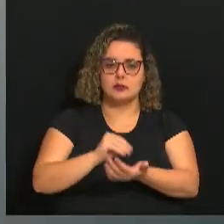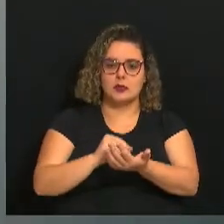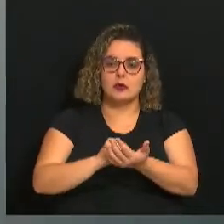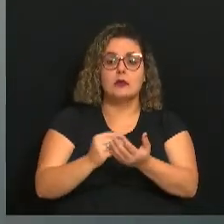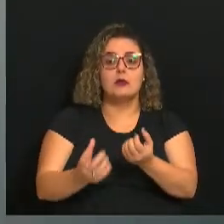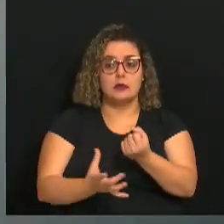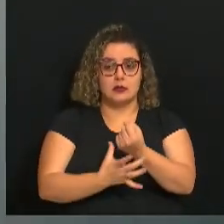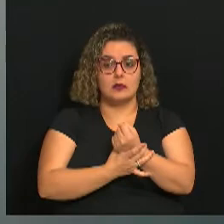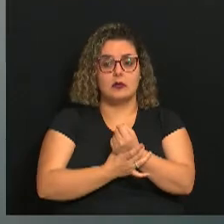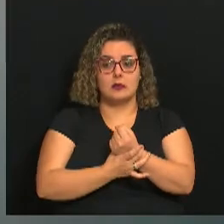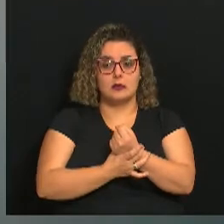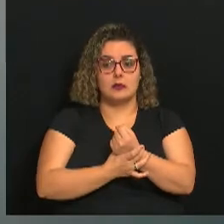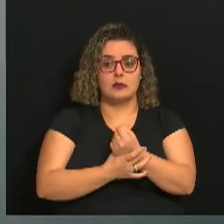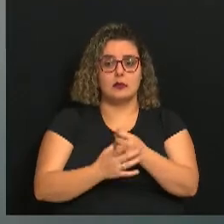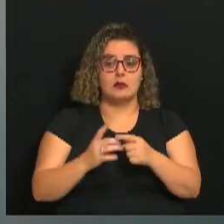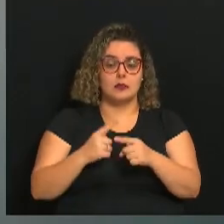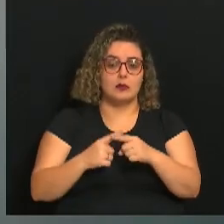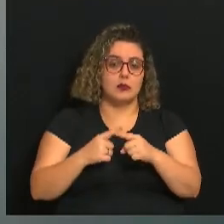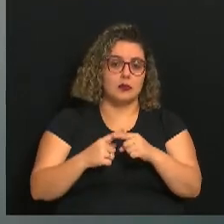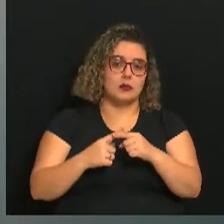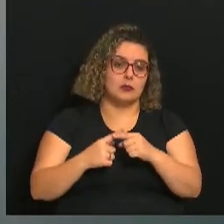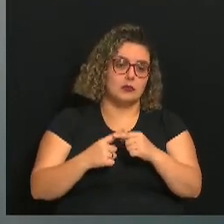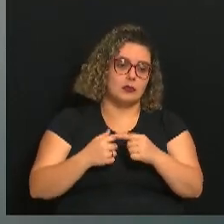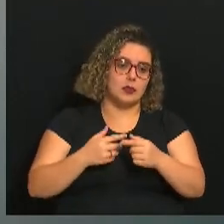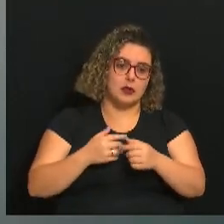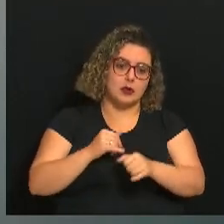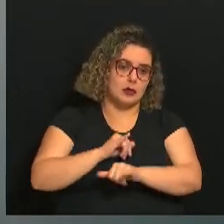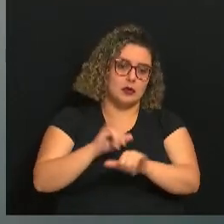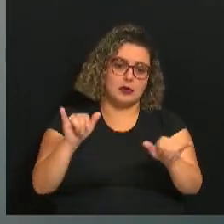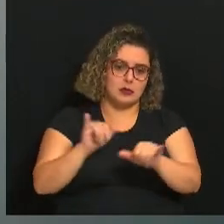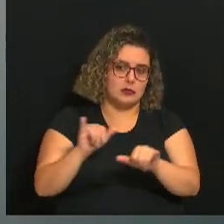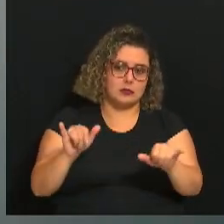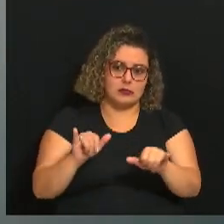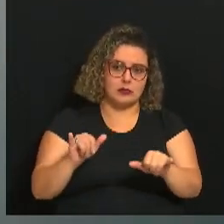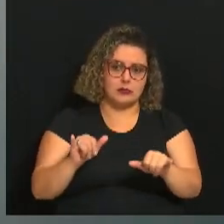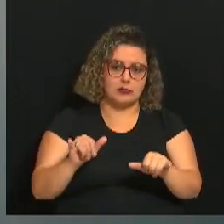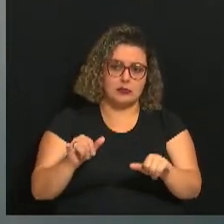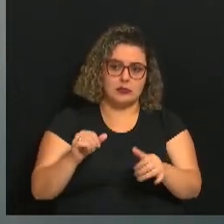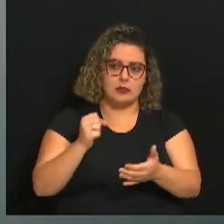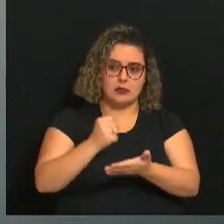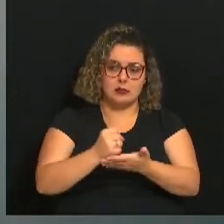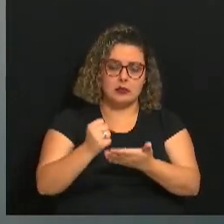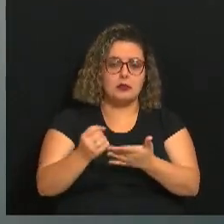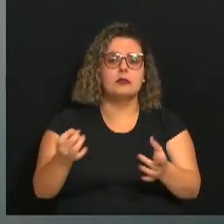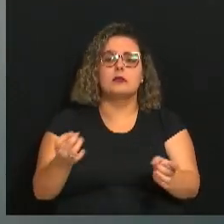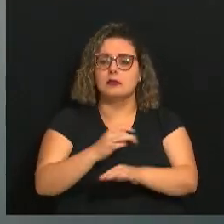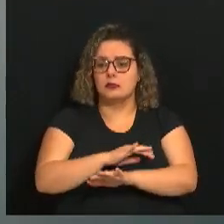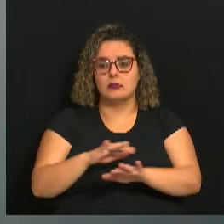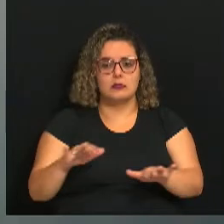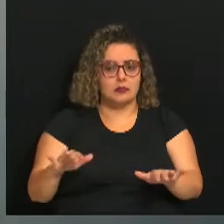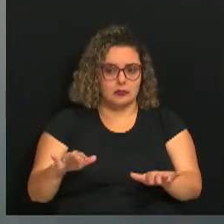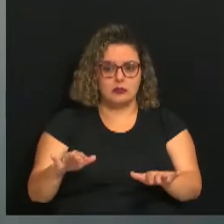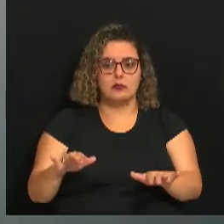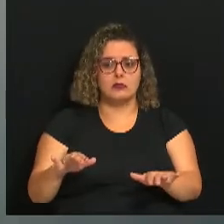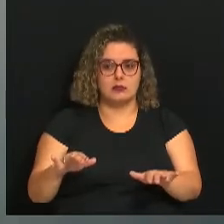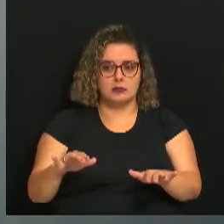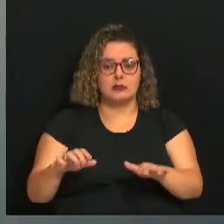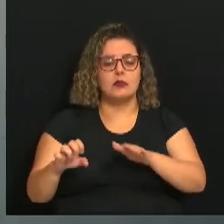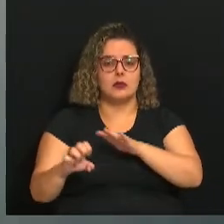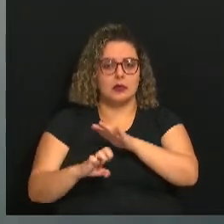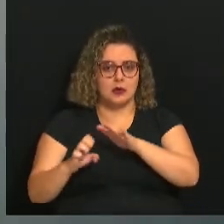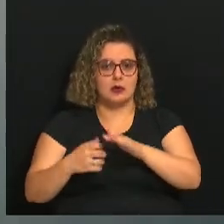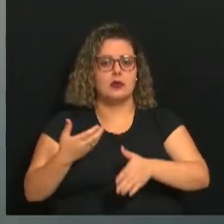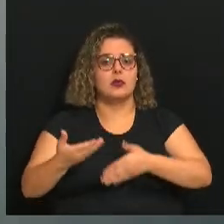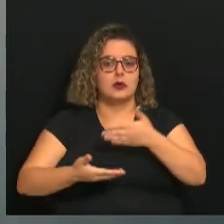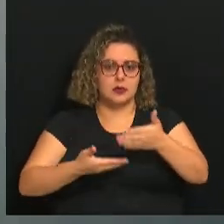era público aí para as escolas que esse contrato iria terminar. Então, eles ficaram naquele medo mesmo do serviço